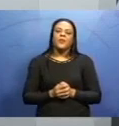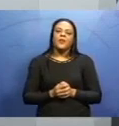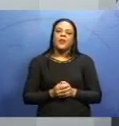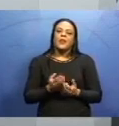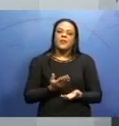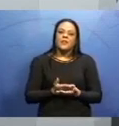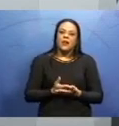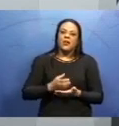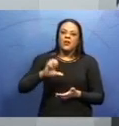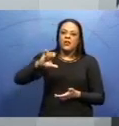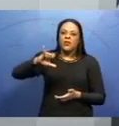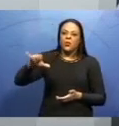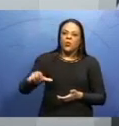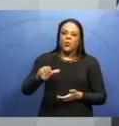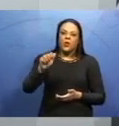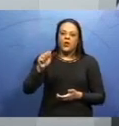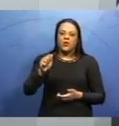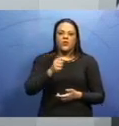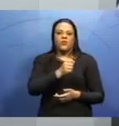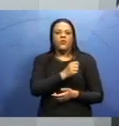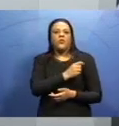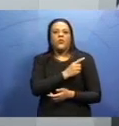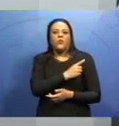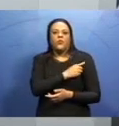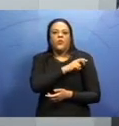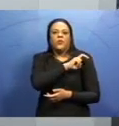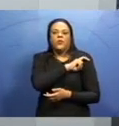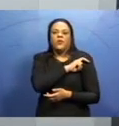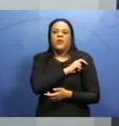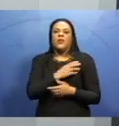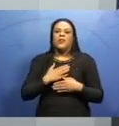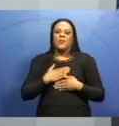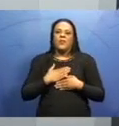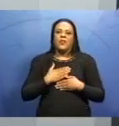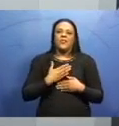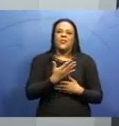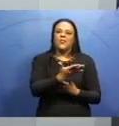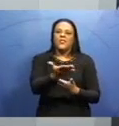EJA Fundamental 1. Espero que todos tenham gostado. Muito obrigada.